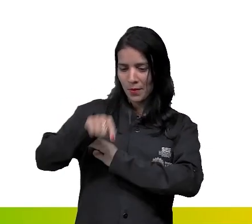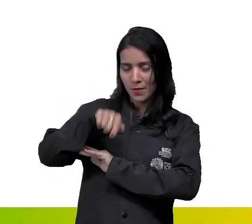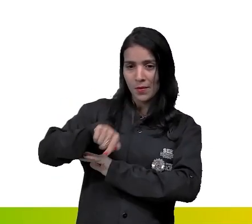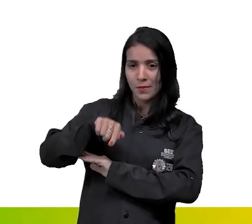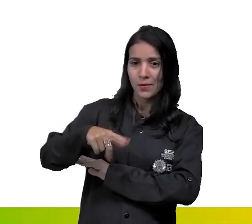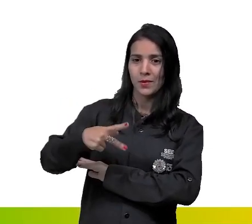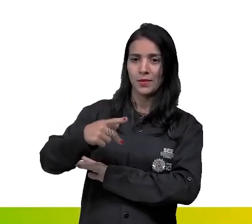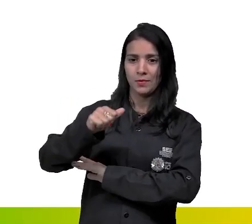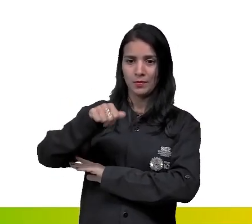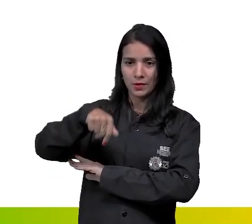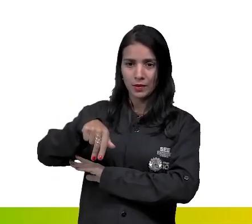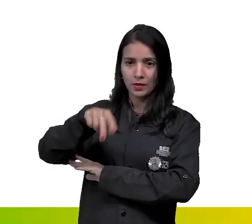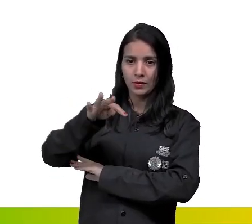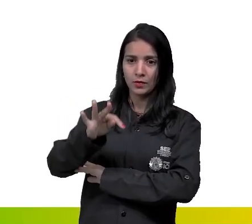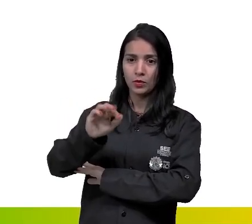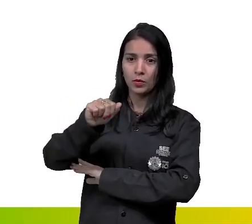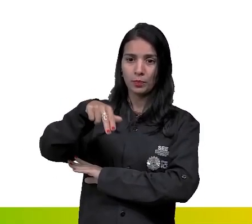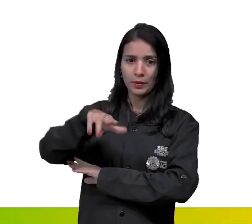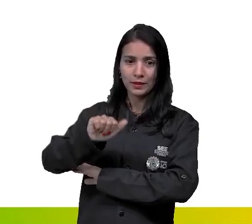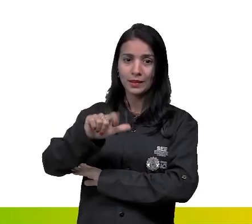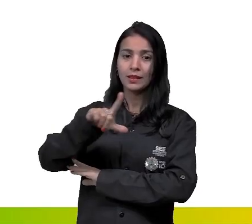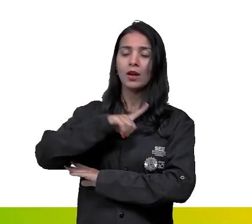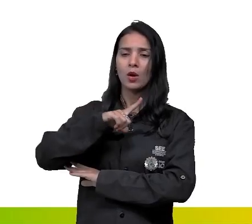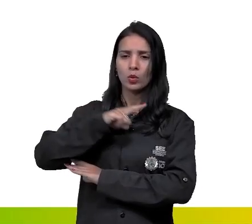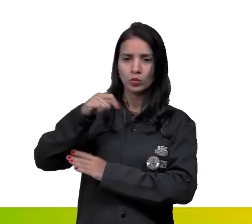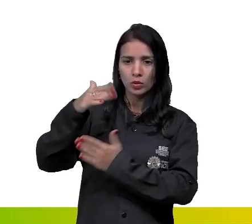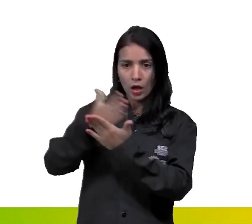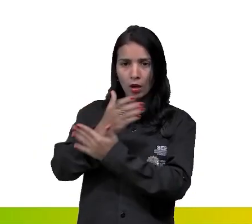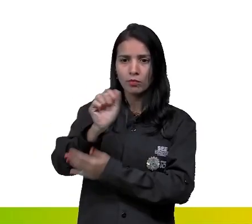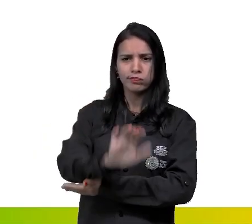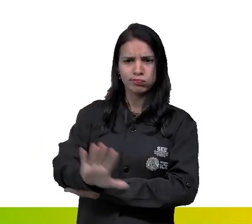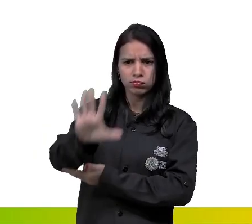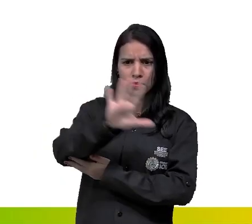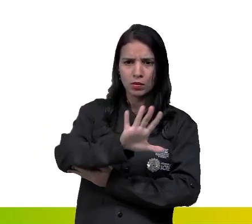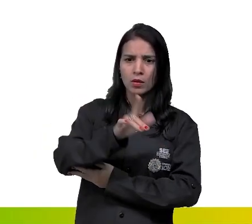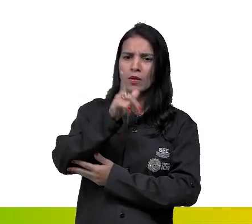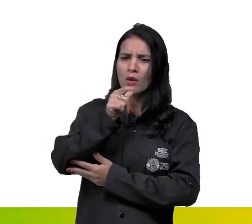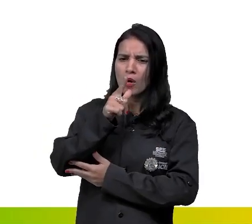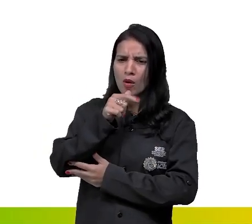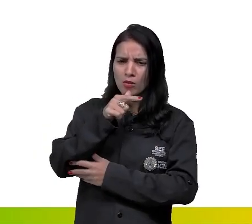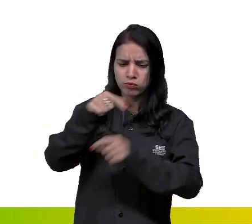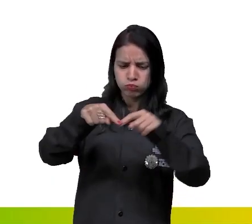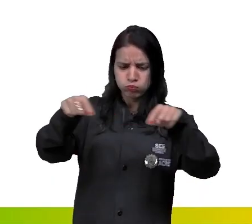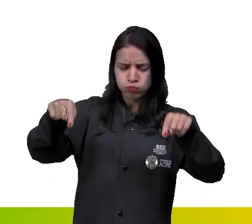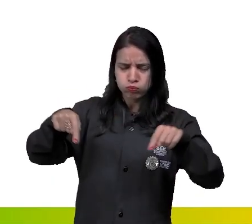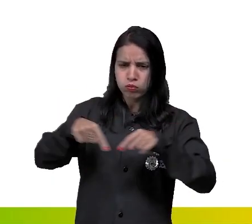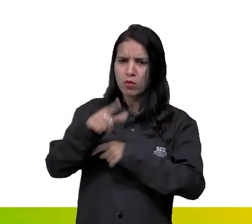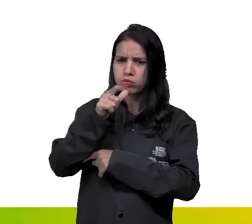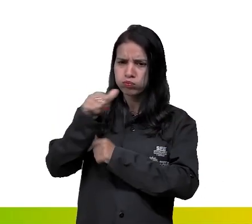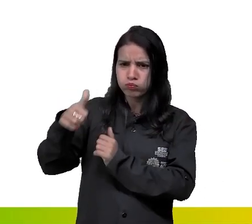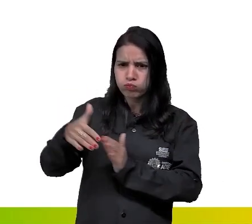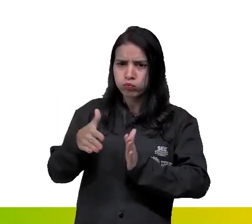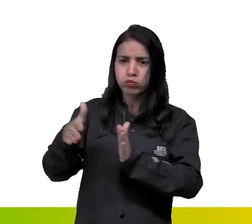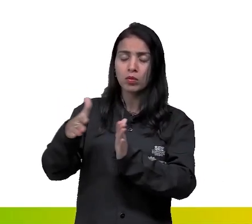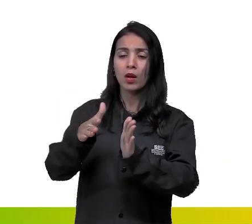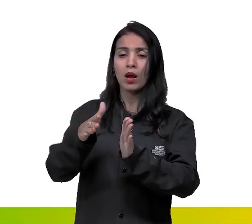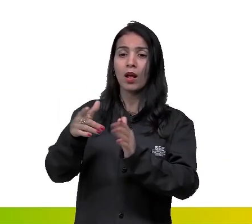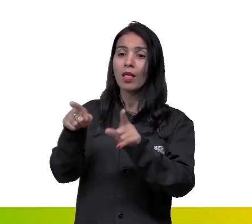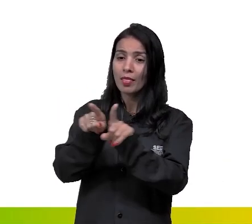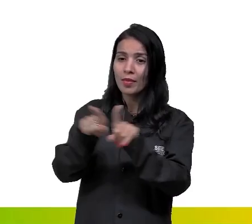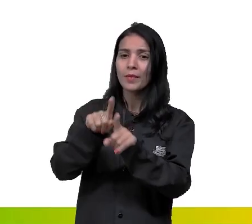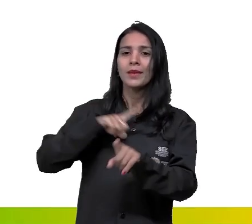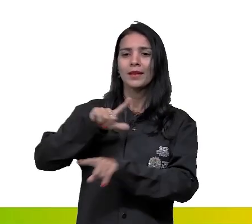tem justamente a presença dessas regiões alagadiças, por isso o nome Pantanal. Alguns até inclusive chamam de